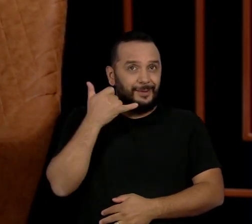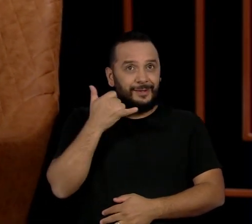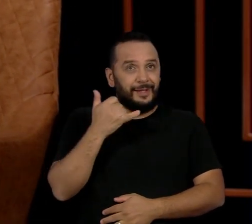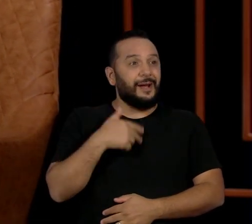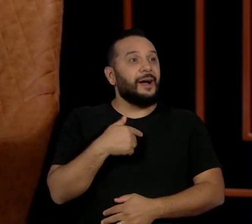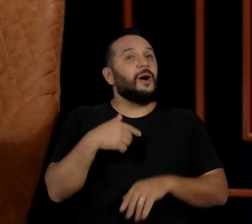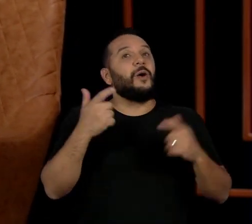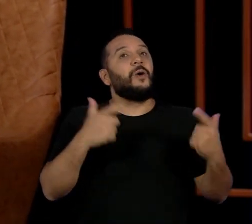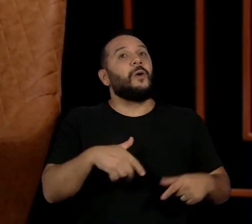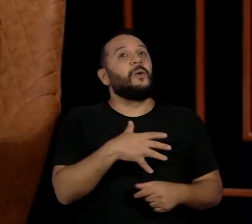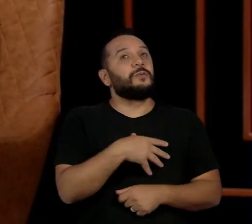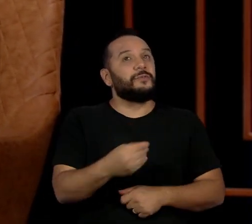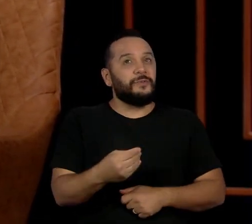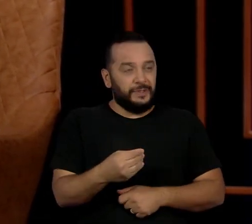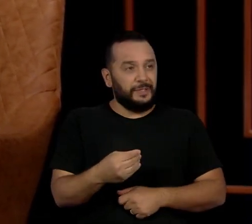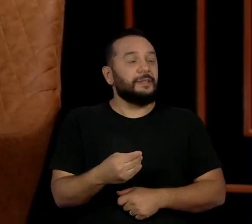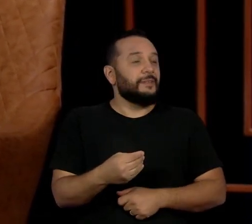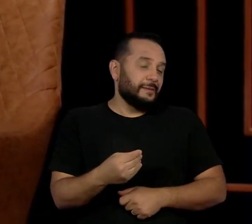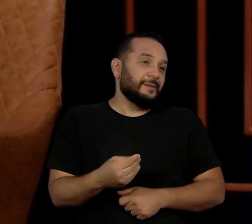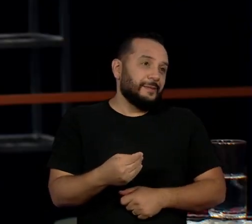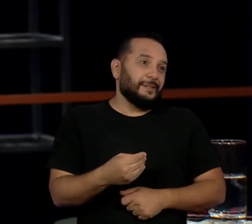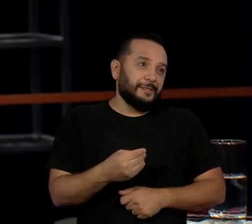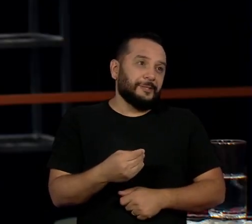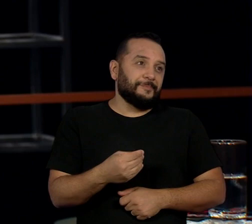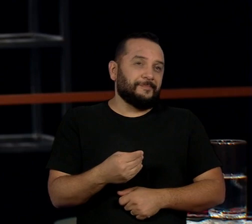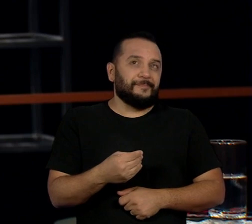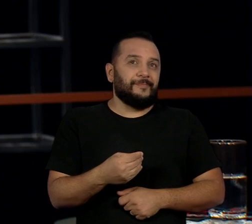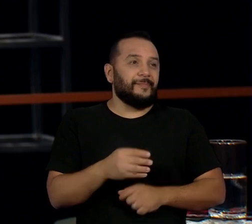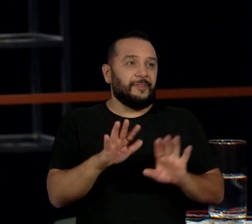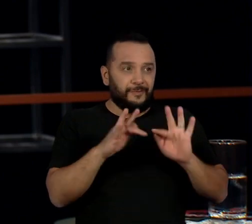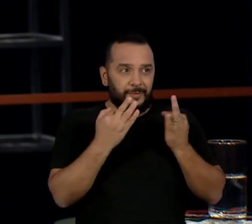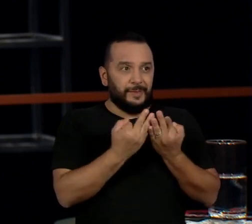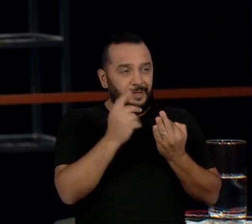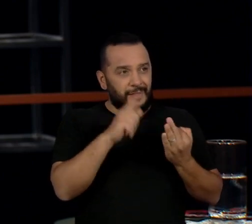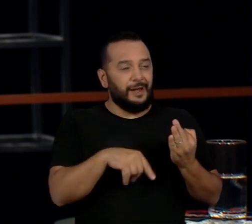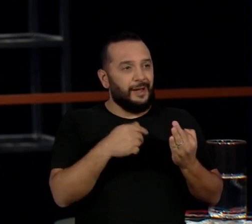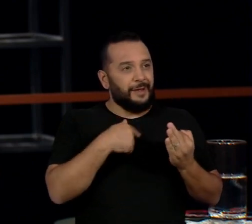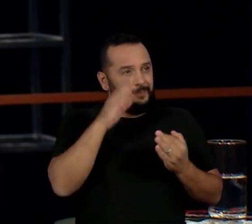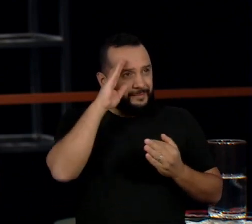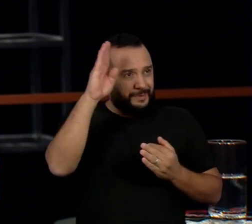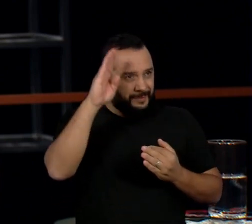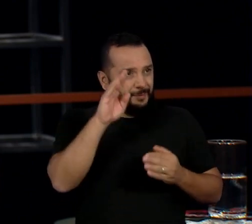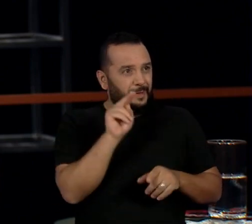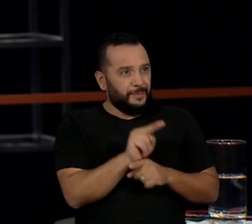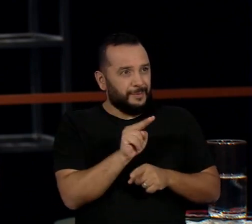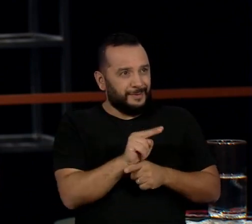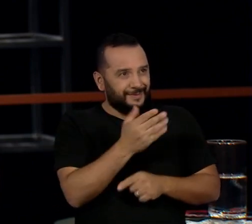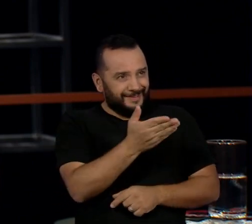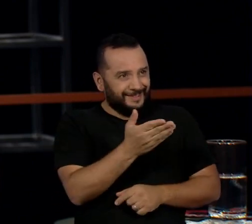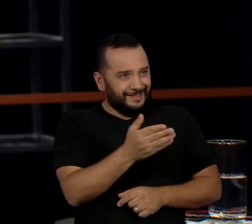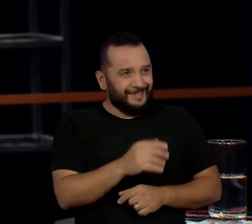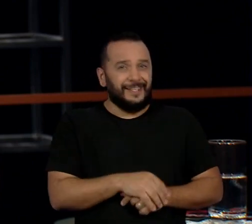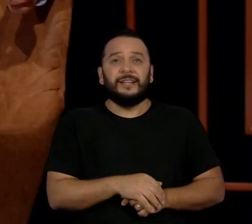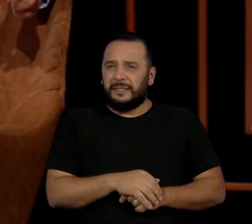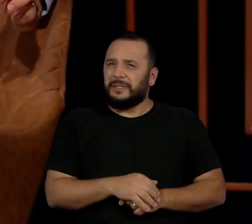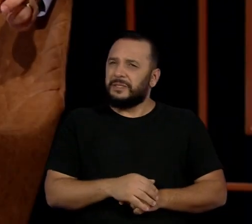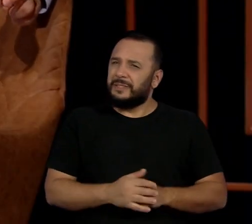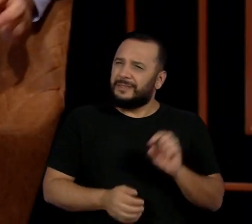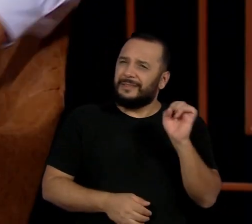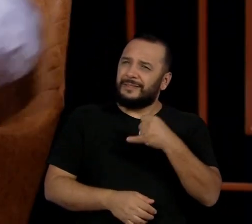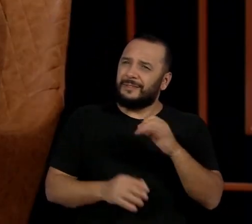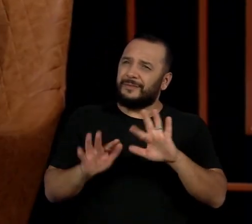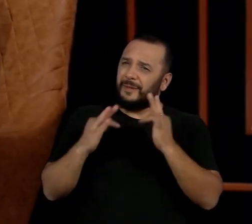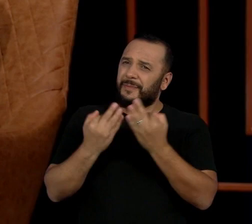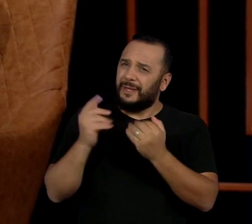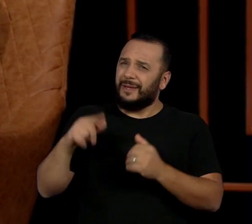sua filha, se tem alguma notícia, tal, suas filhas. Família é teu porto seguro, assim, para a gente encerrar o programa com chave de ouro? Sim, família é